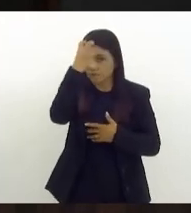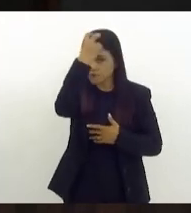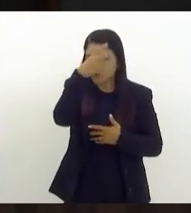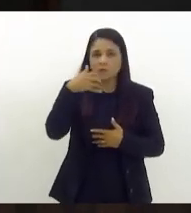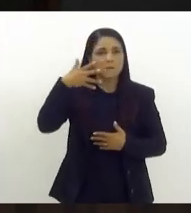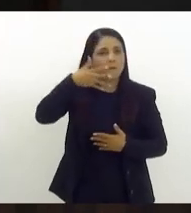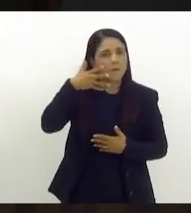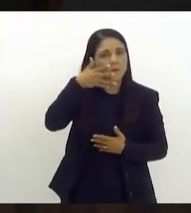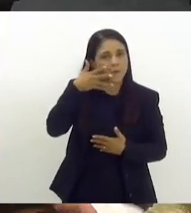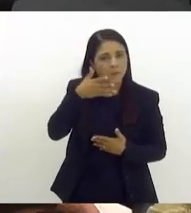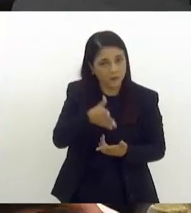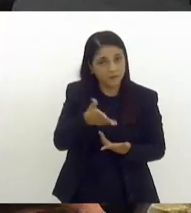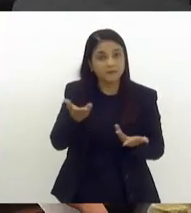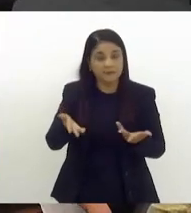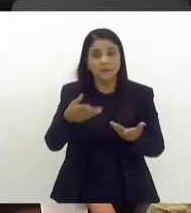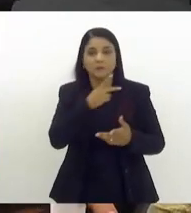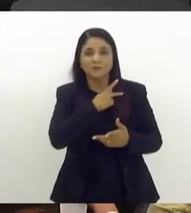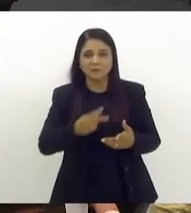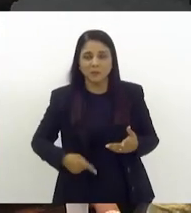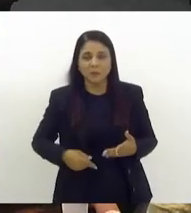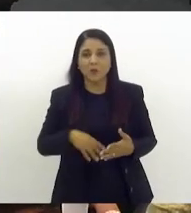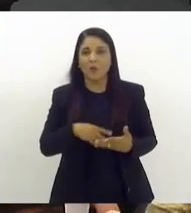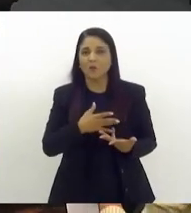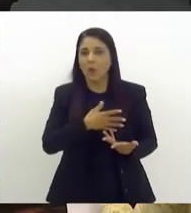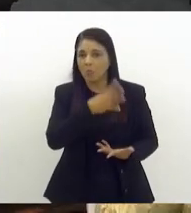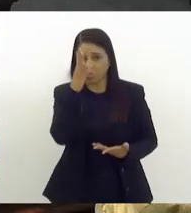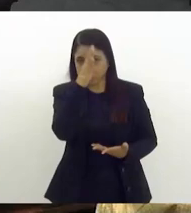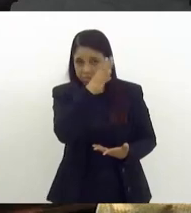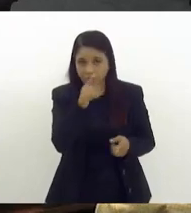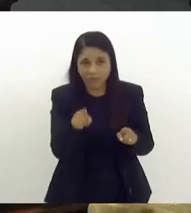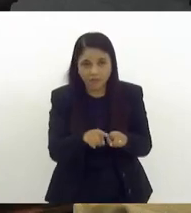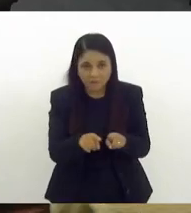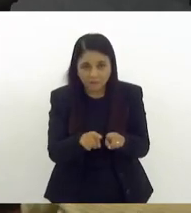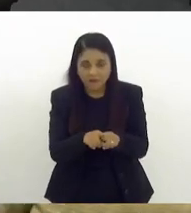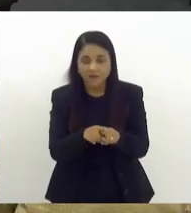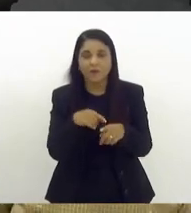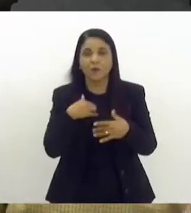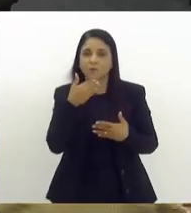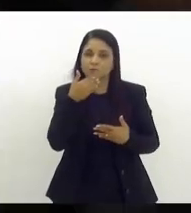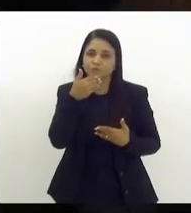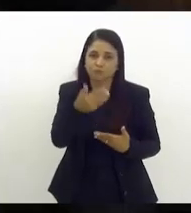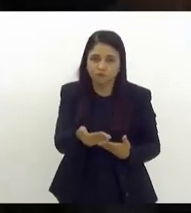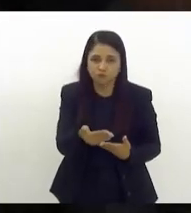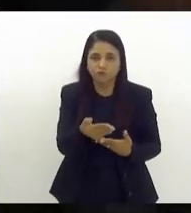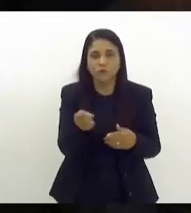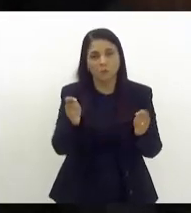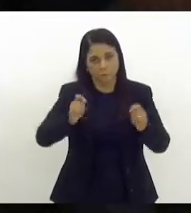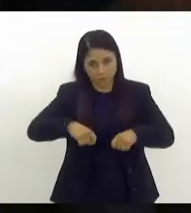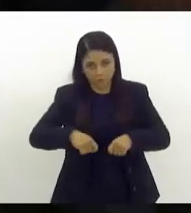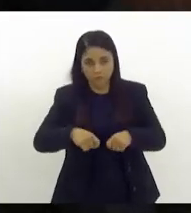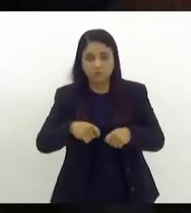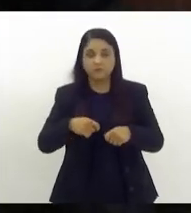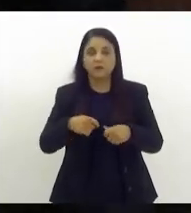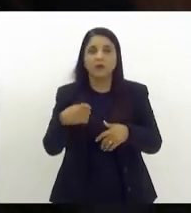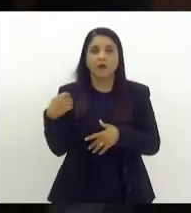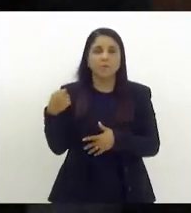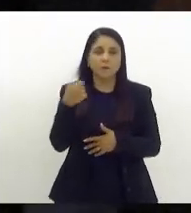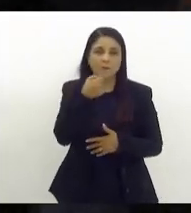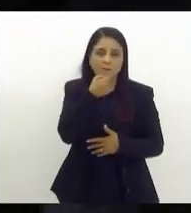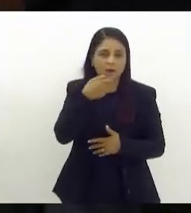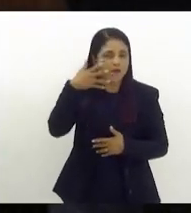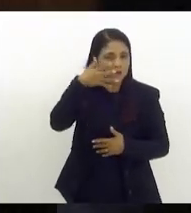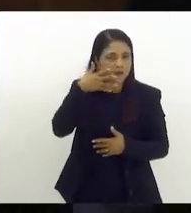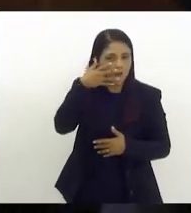Presidenta, eu papei mosca. Eu podia ter pedido aqui uma parte à deputada